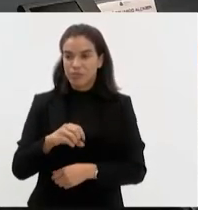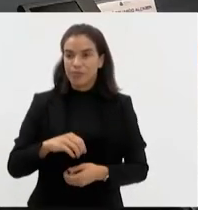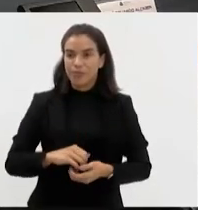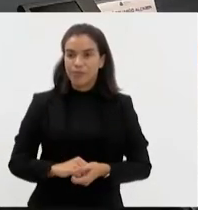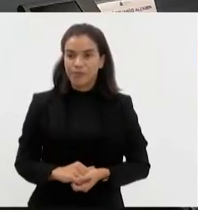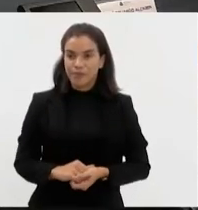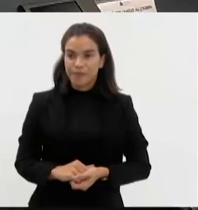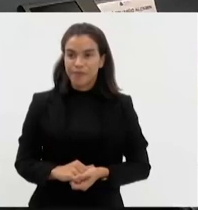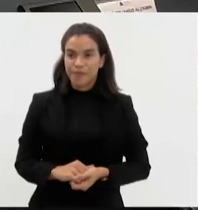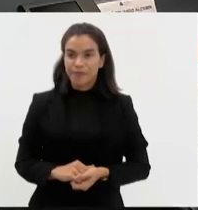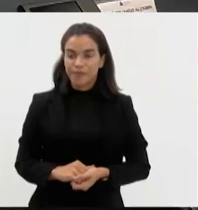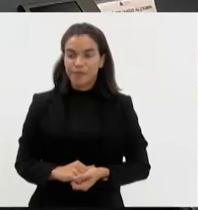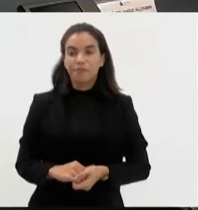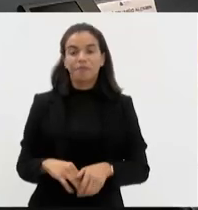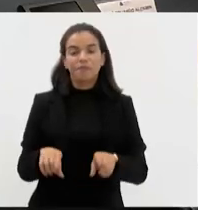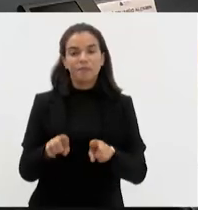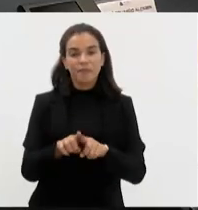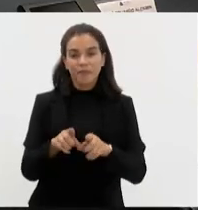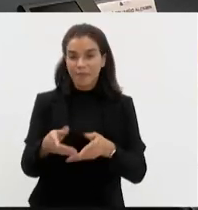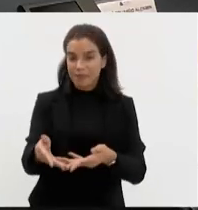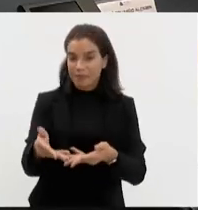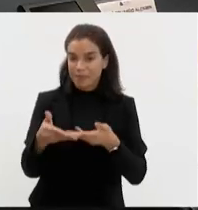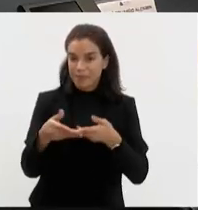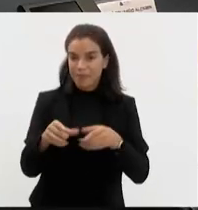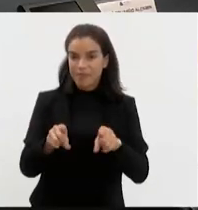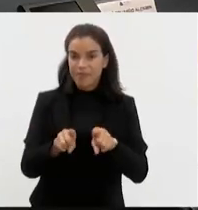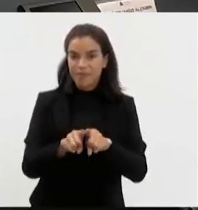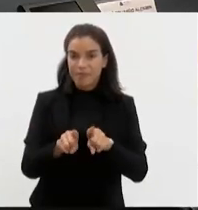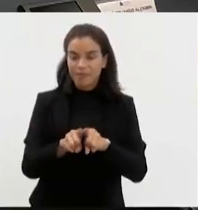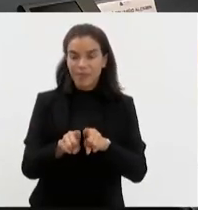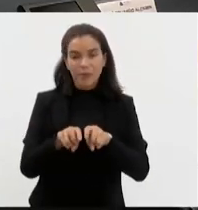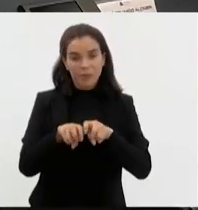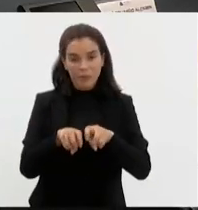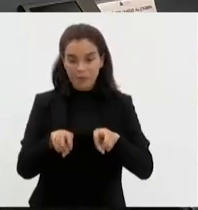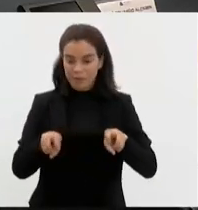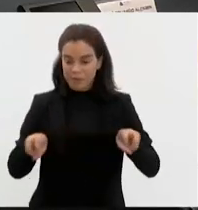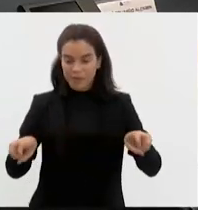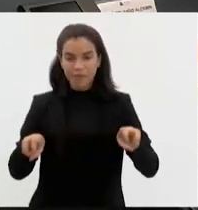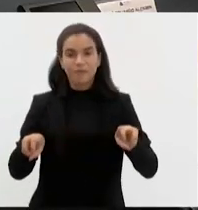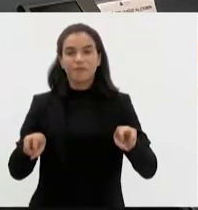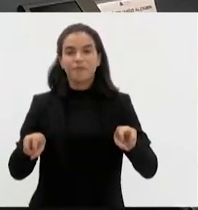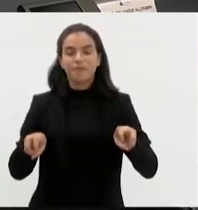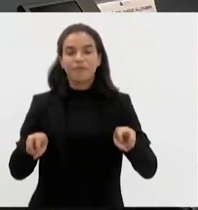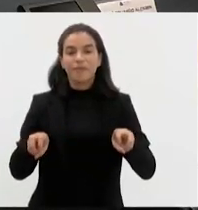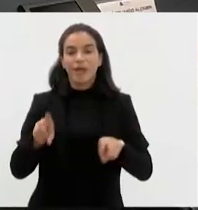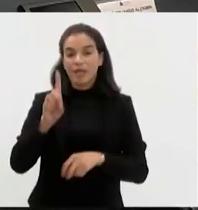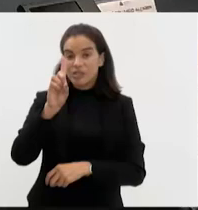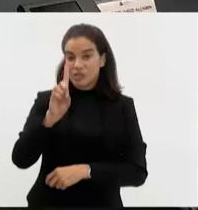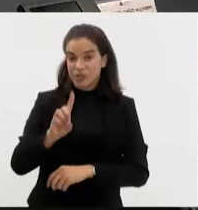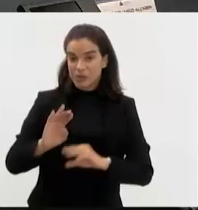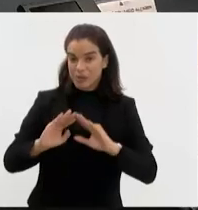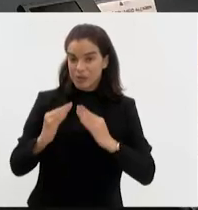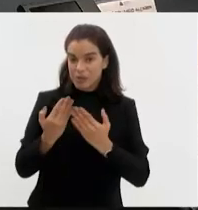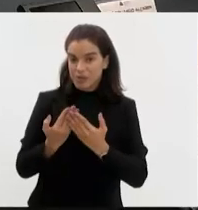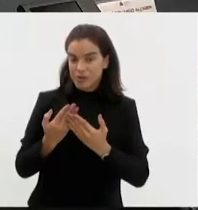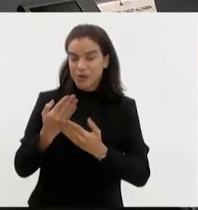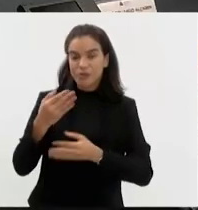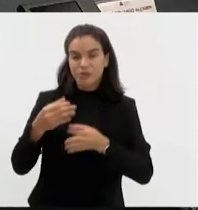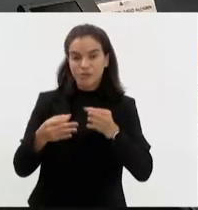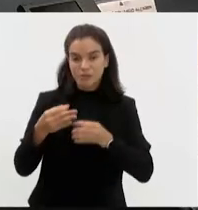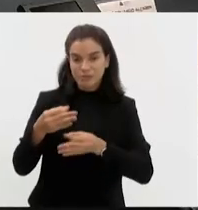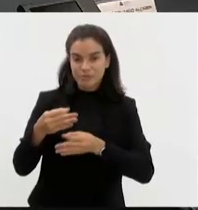Júnior e convidamos e saudamos também para a composição do primeiro painel a diretora da escola judiciária